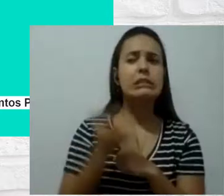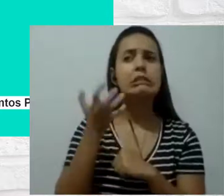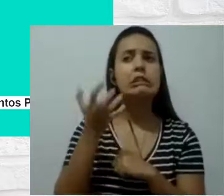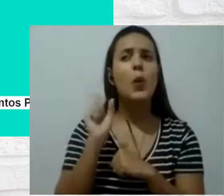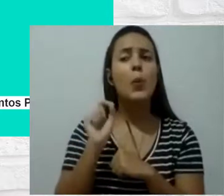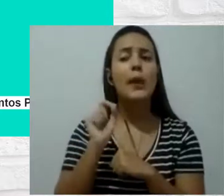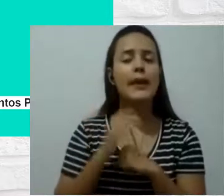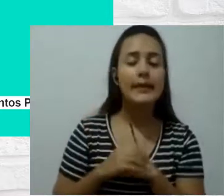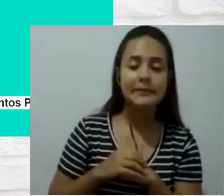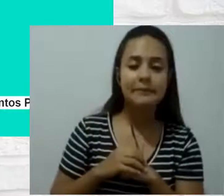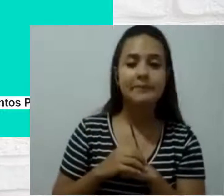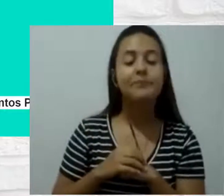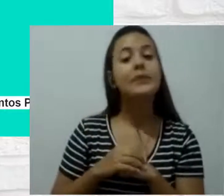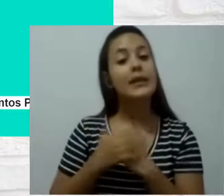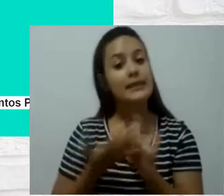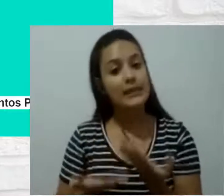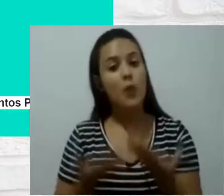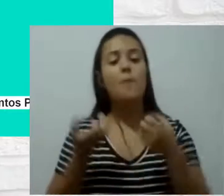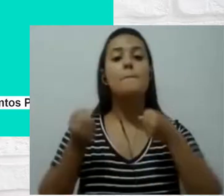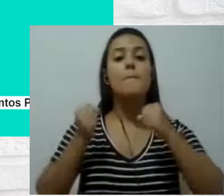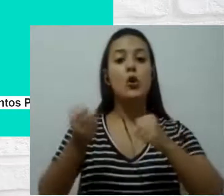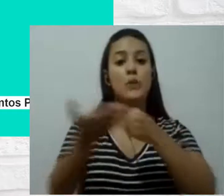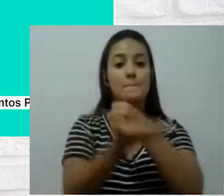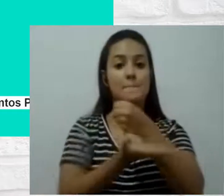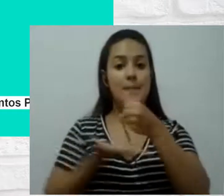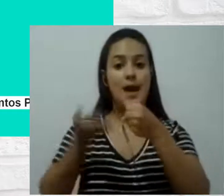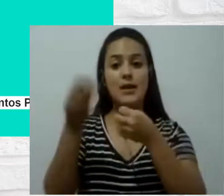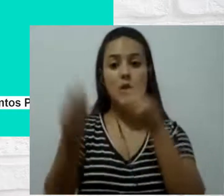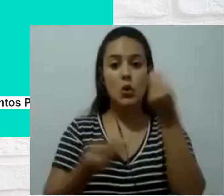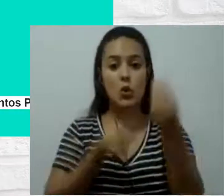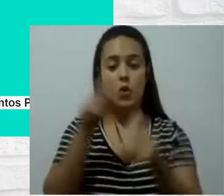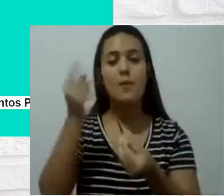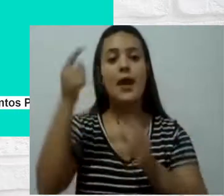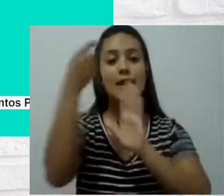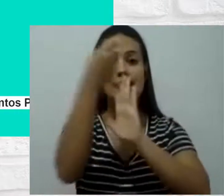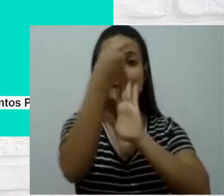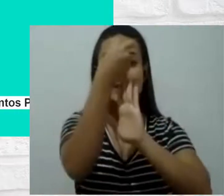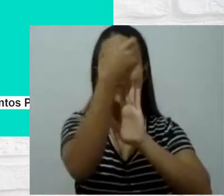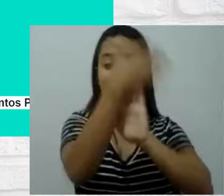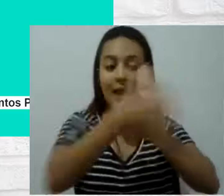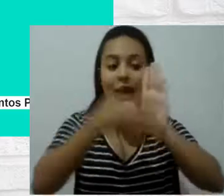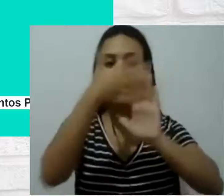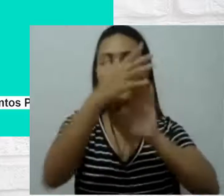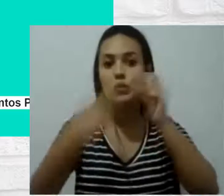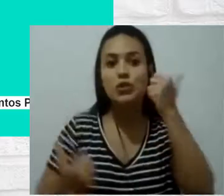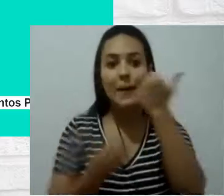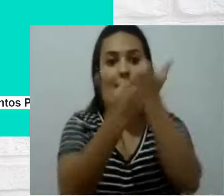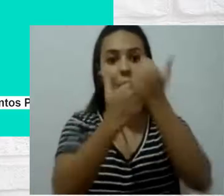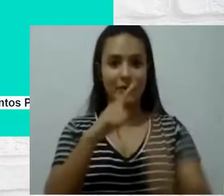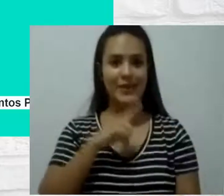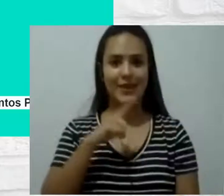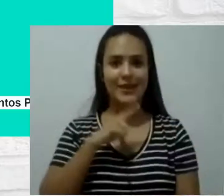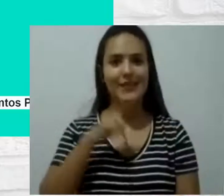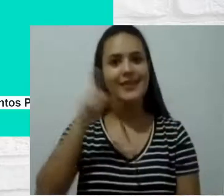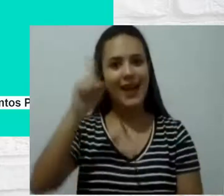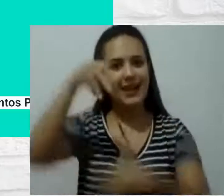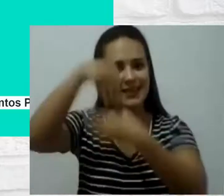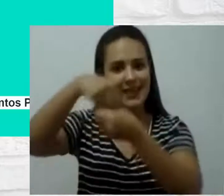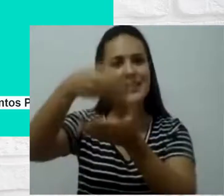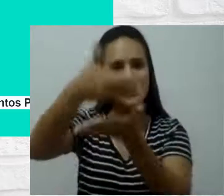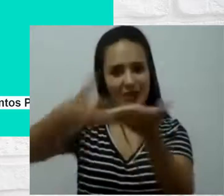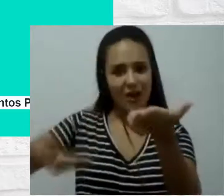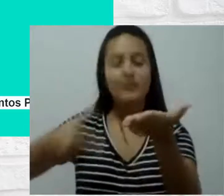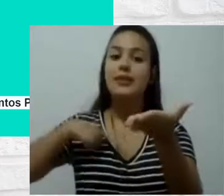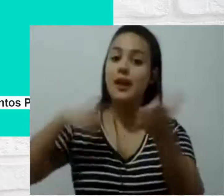delimitar o que é que esse tema, a princípio, ele quer. E com isso, você pode se basear com